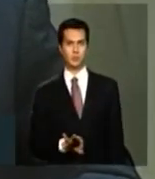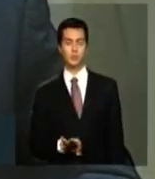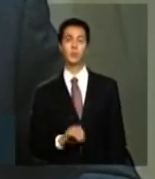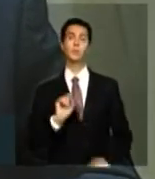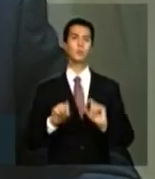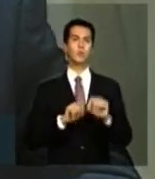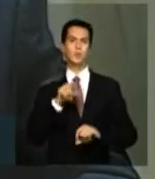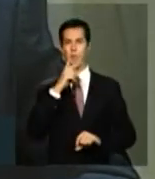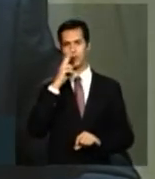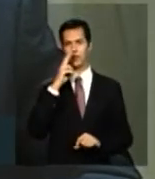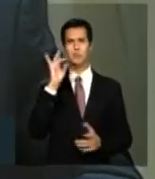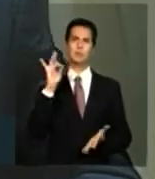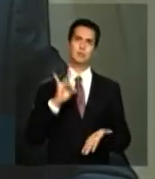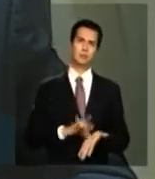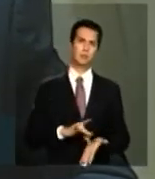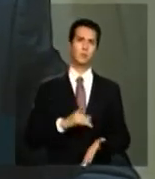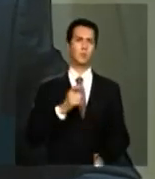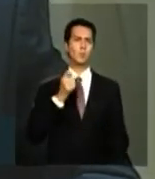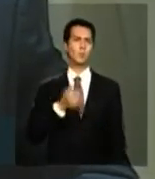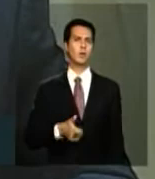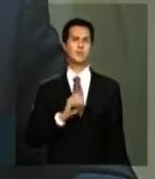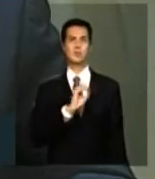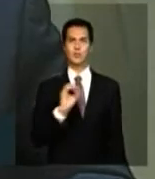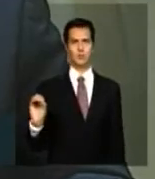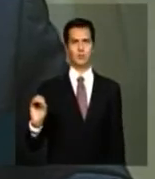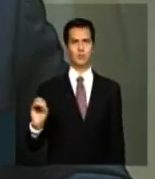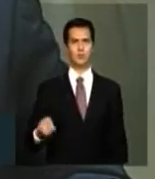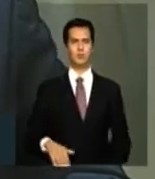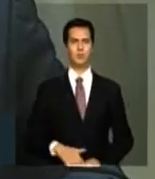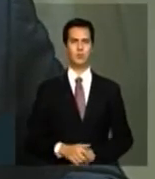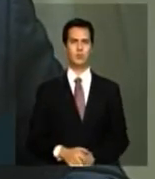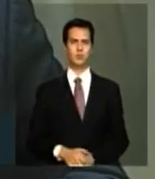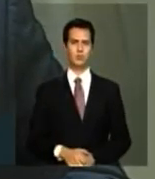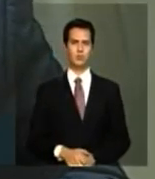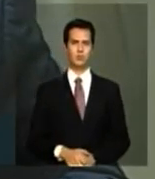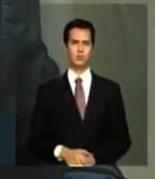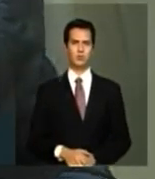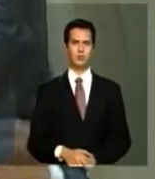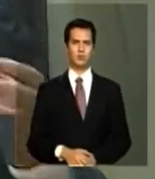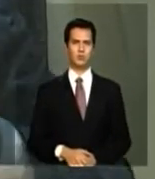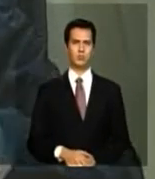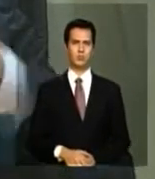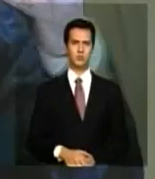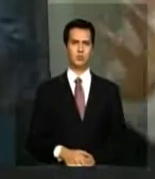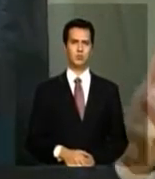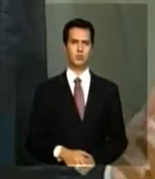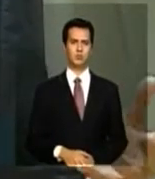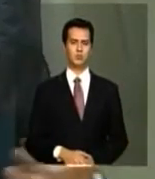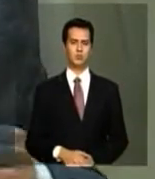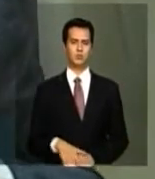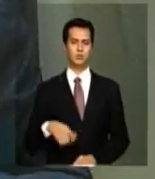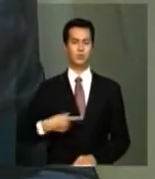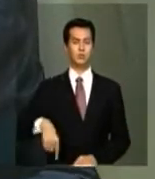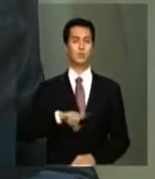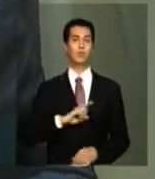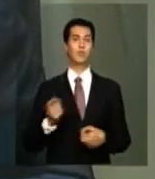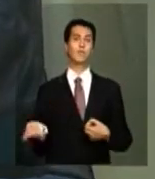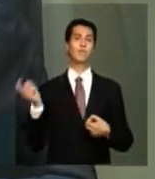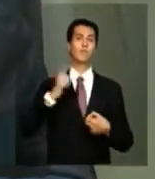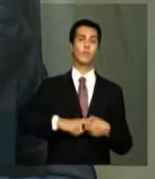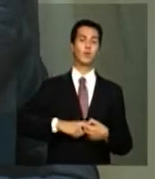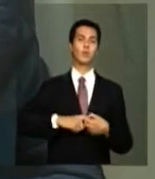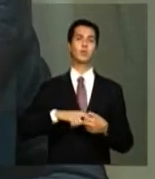taxa de juro Real próxima a zero de 2009 exatamente estamos voltando aos juros